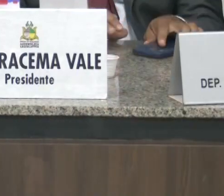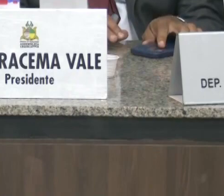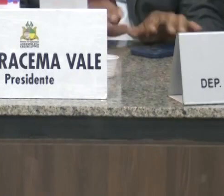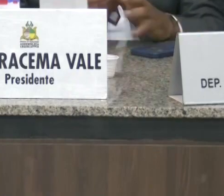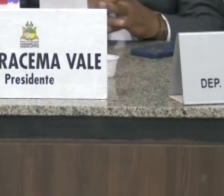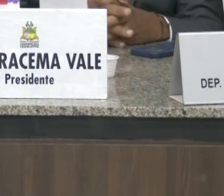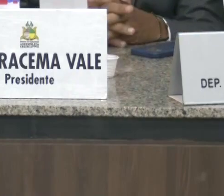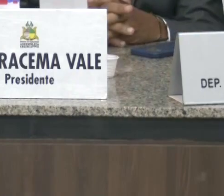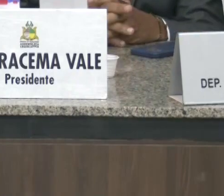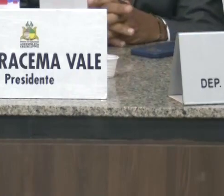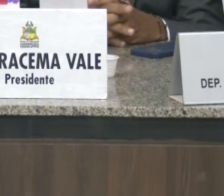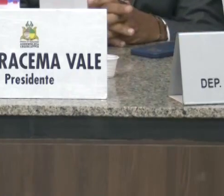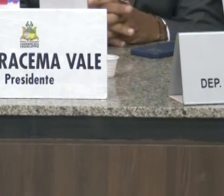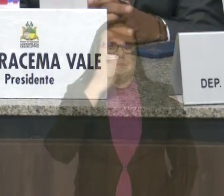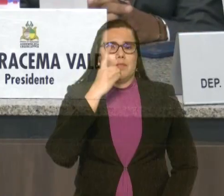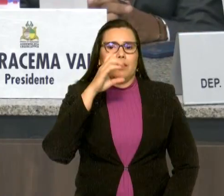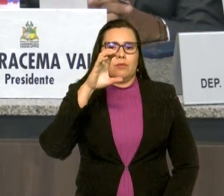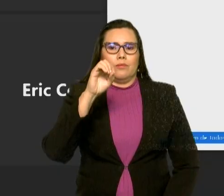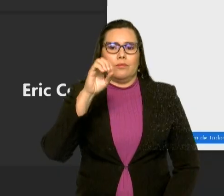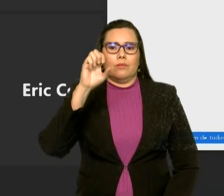Deputado Osmar Filho.